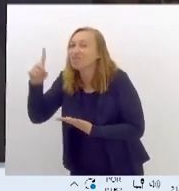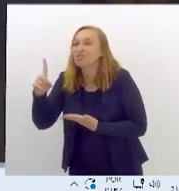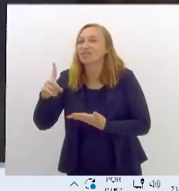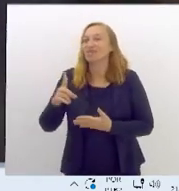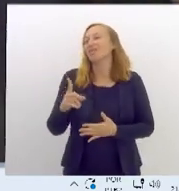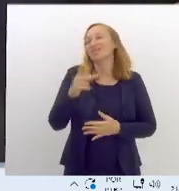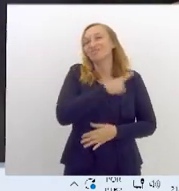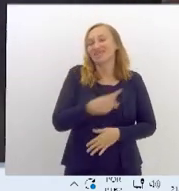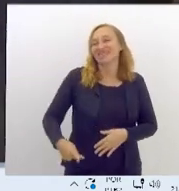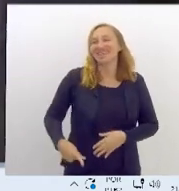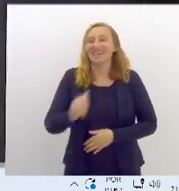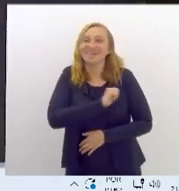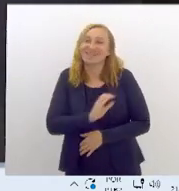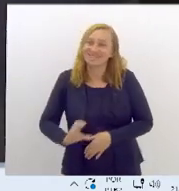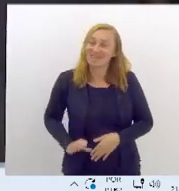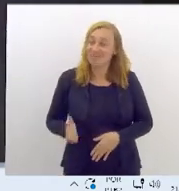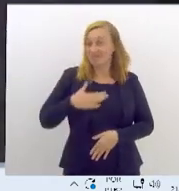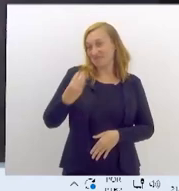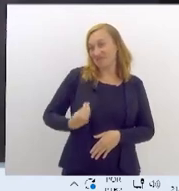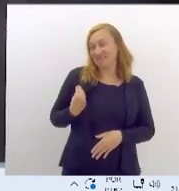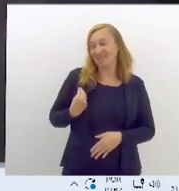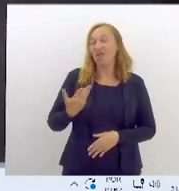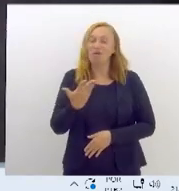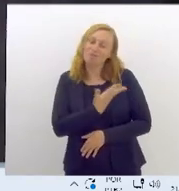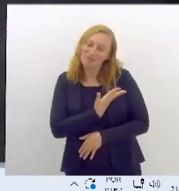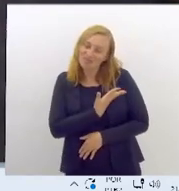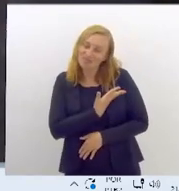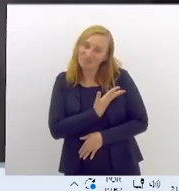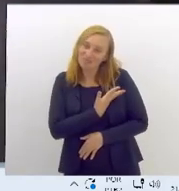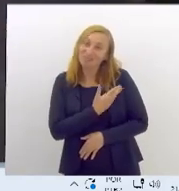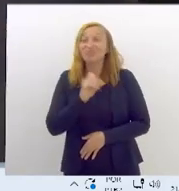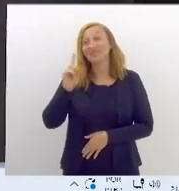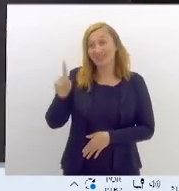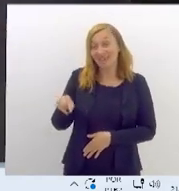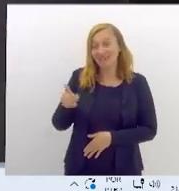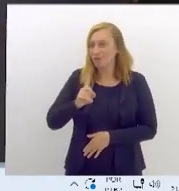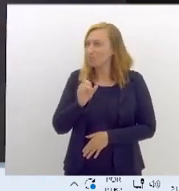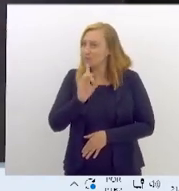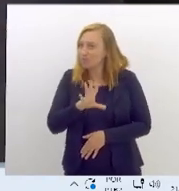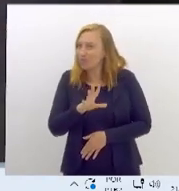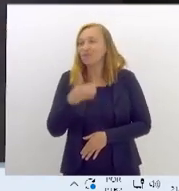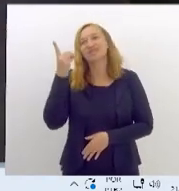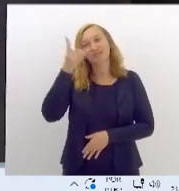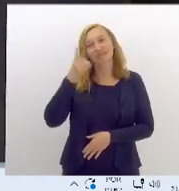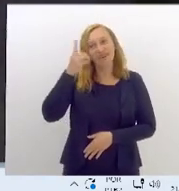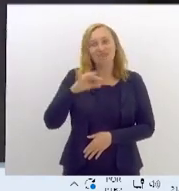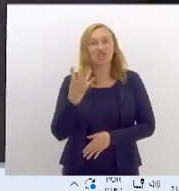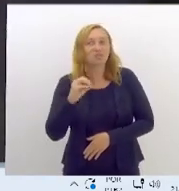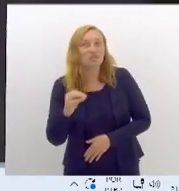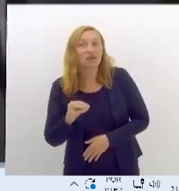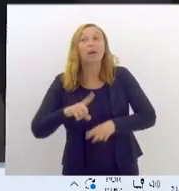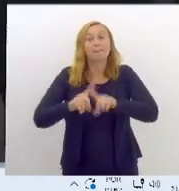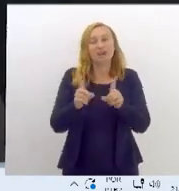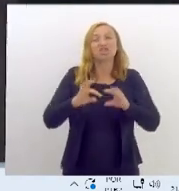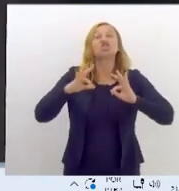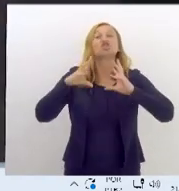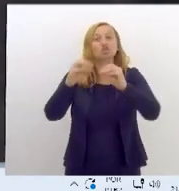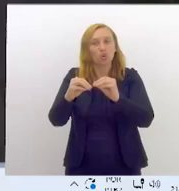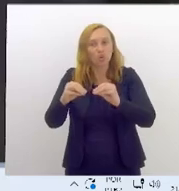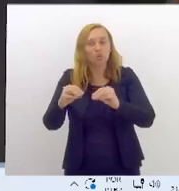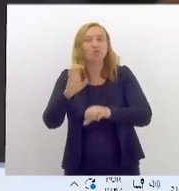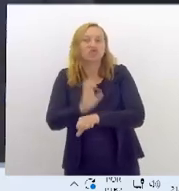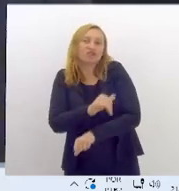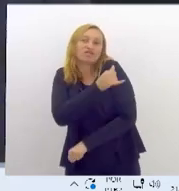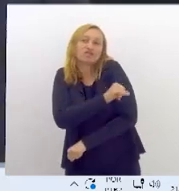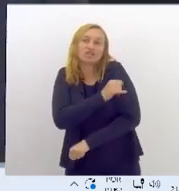ter colocado o presidente André Siciliano na minha vida como um amigo que ele é não só dos deputados Chico Machado mas de todo